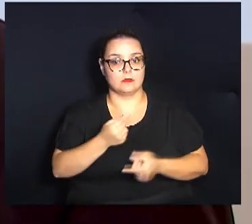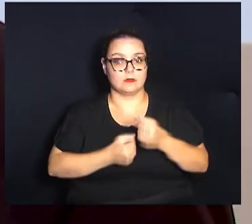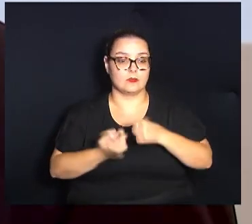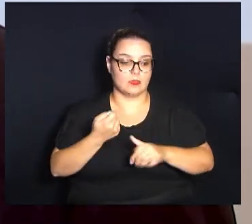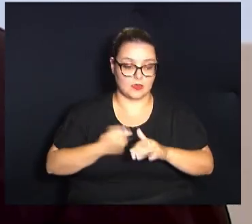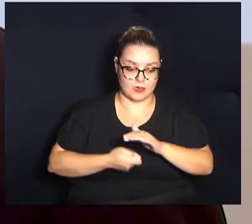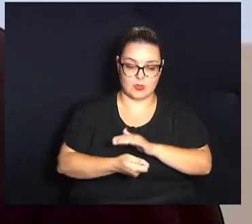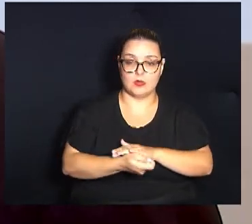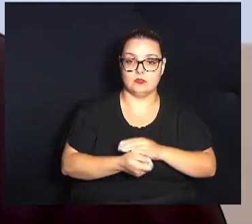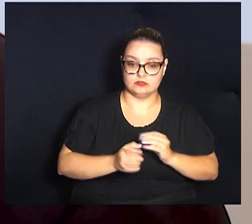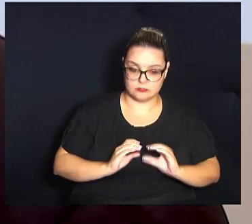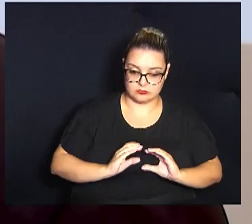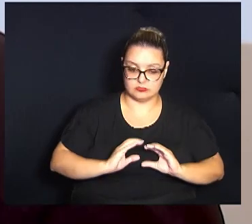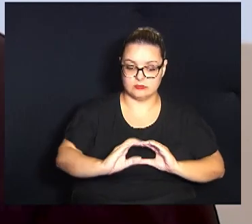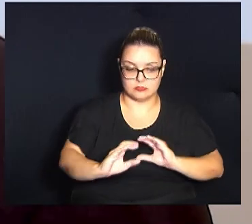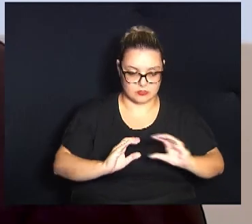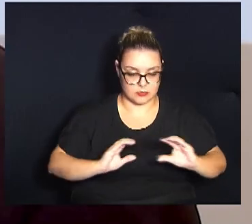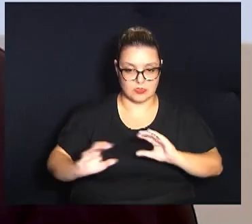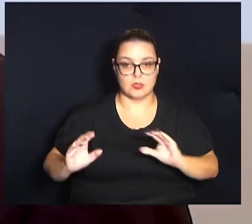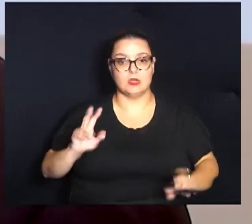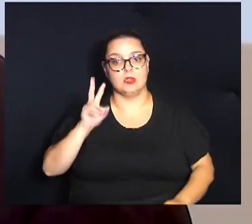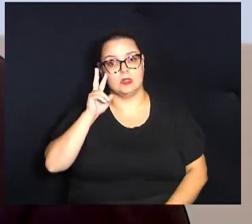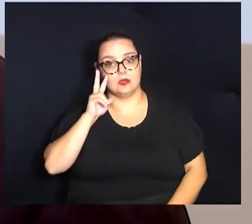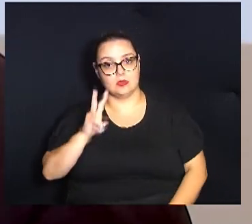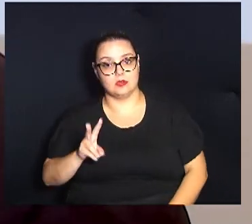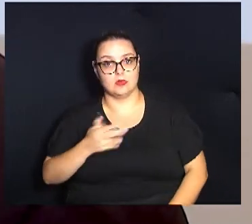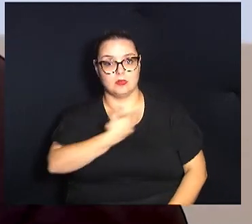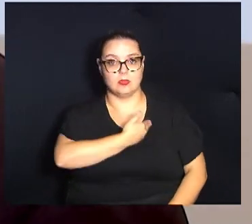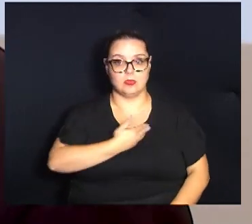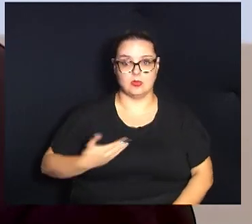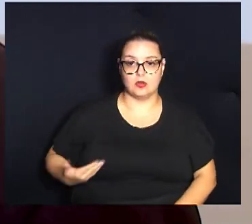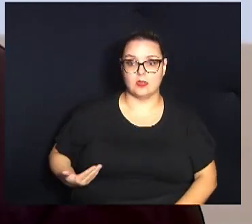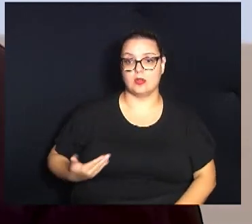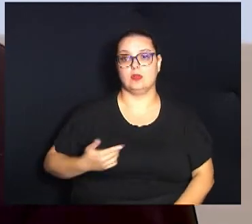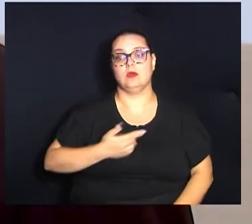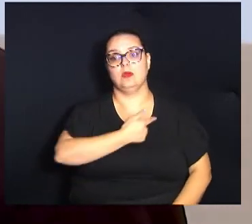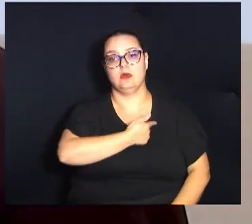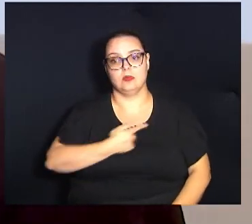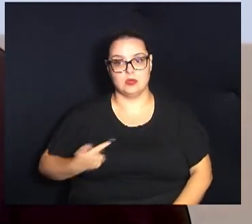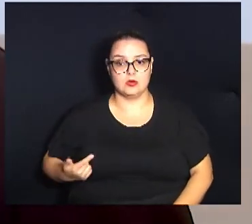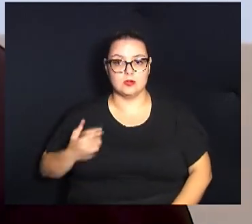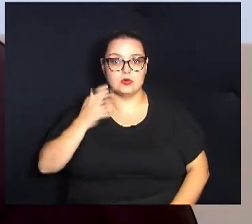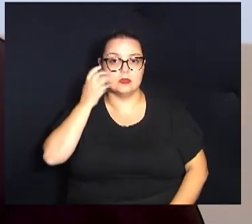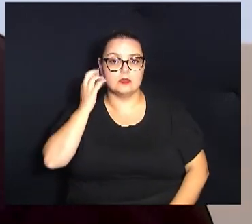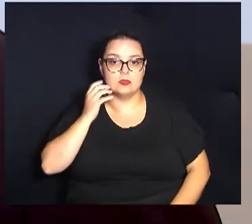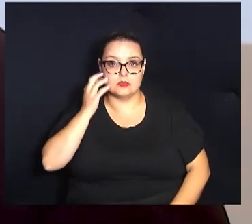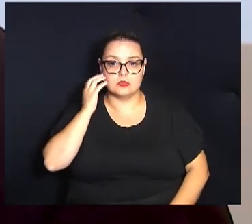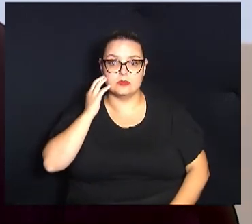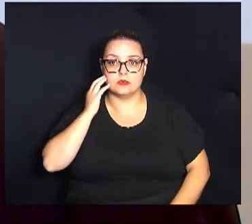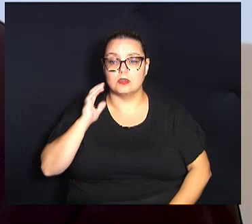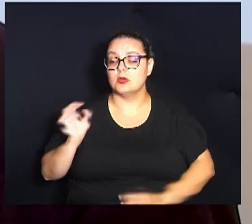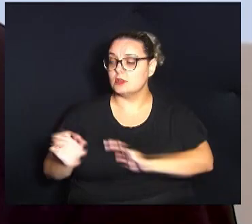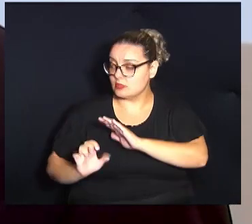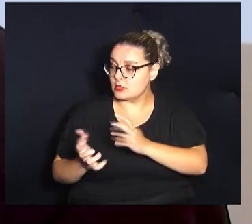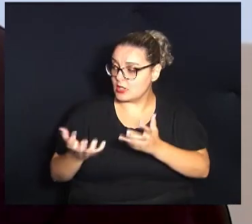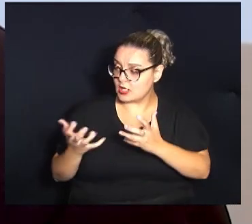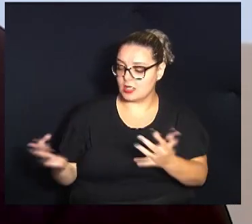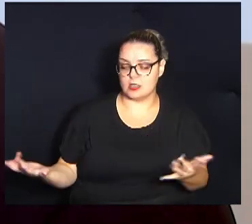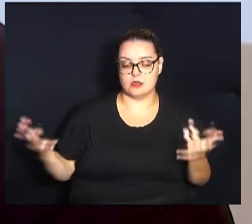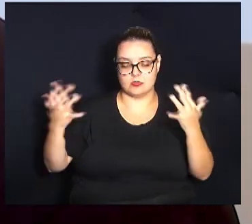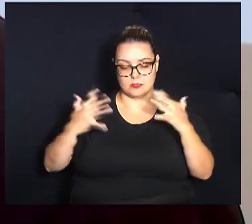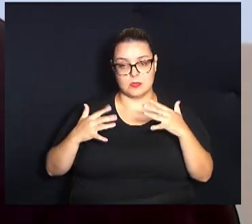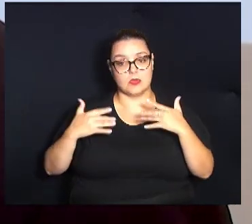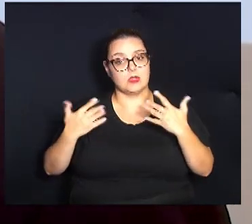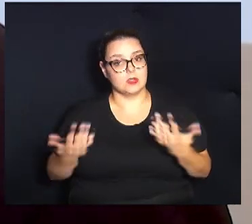trazido, que ele tem visto com o governador Tarcísio de Freitas, que empresas pretendem vir. Apesar de tudo,